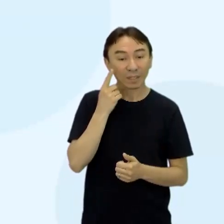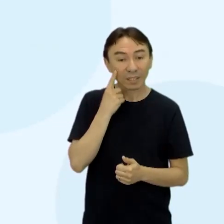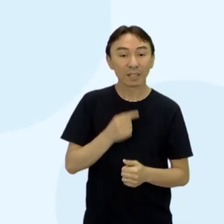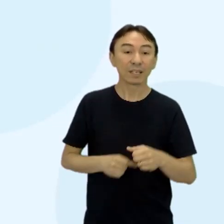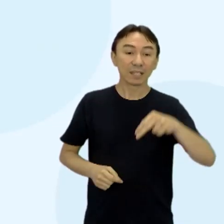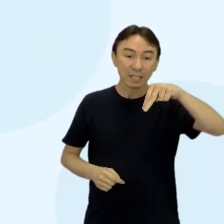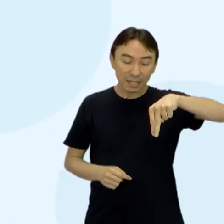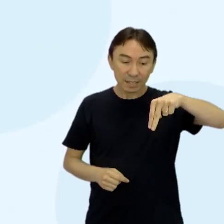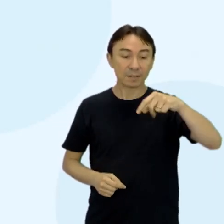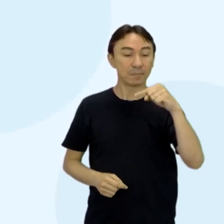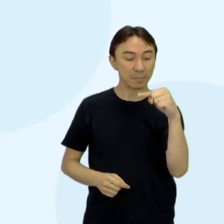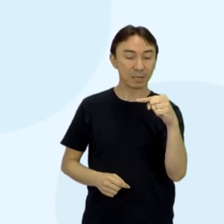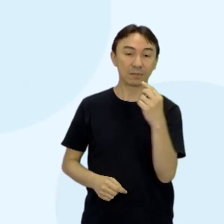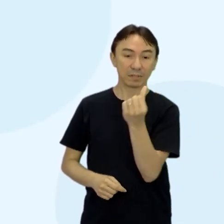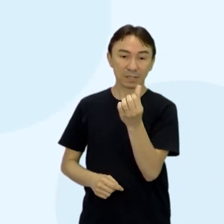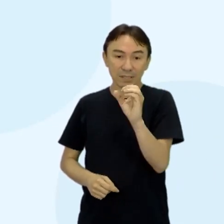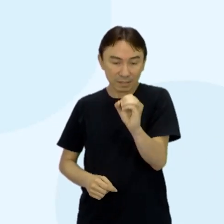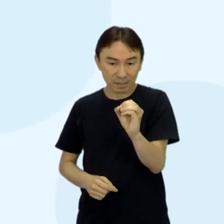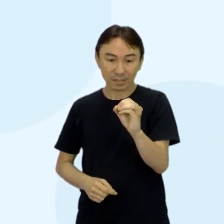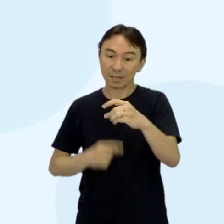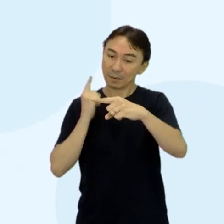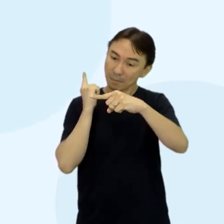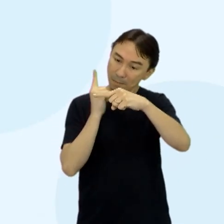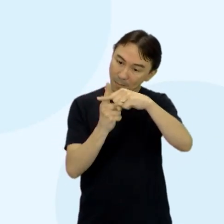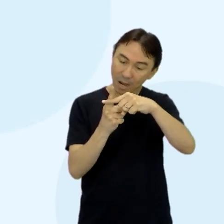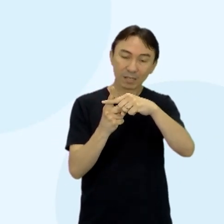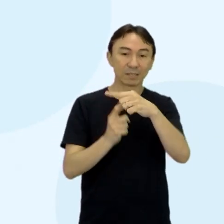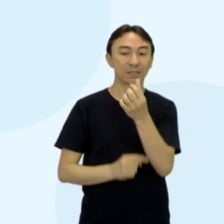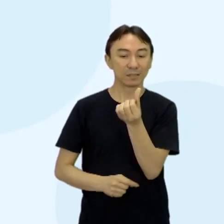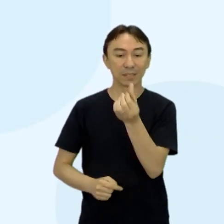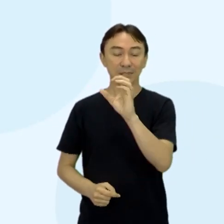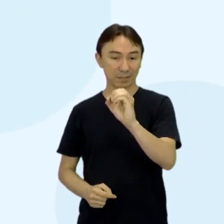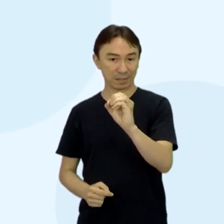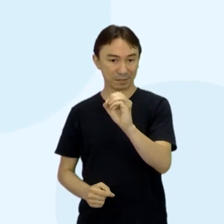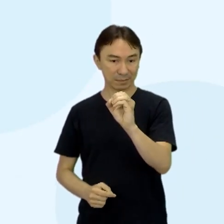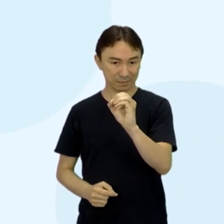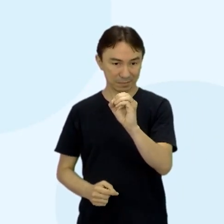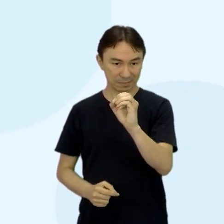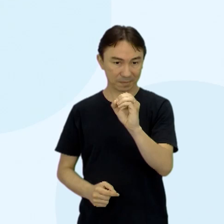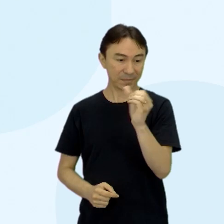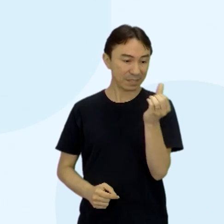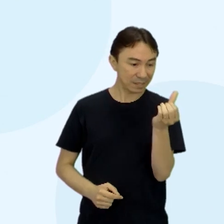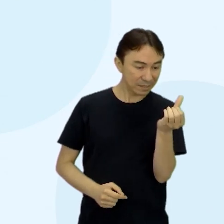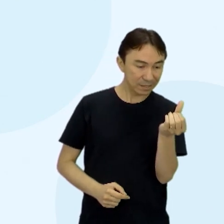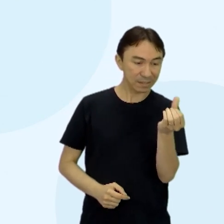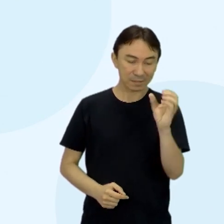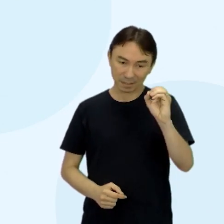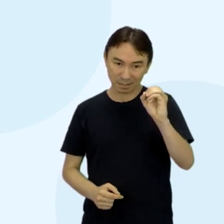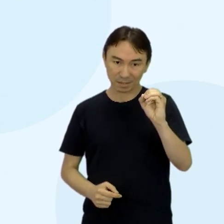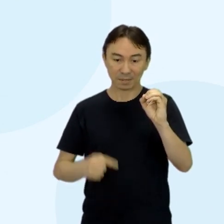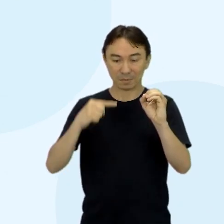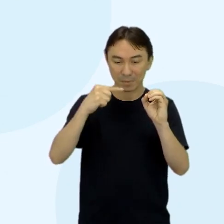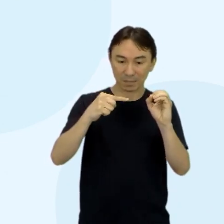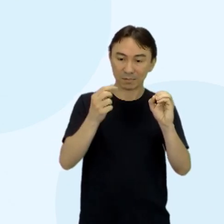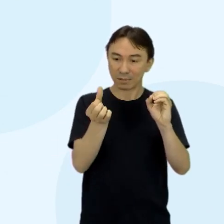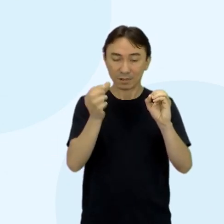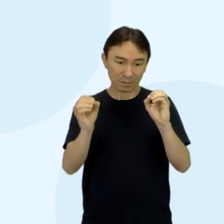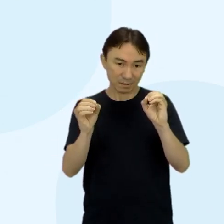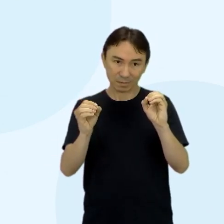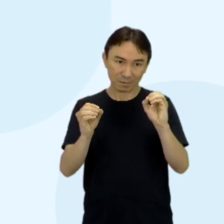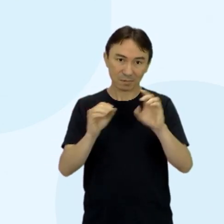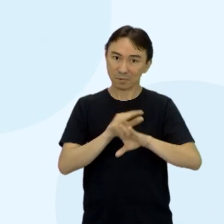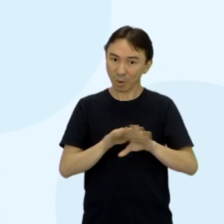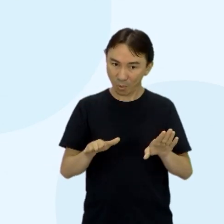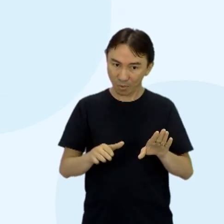mais 60, tá vendo? Esse menos 60 com mais 60 tchau. Vai zerar. Tchau, tchau, virou bola. Deus. É isso aí, muito bom. E aí eu fiz